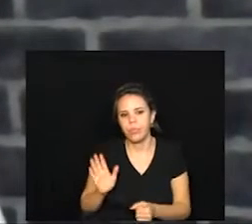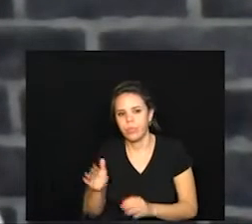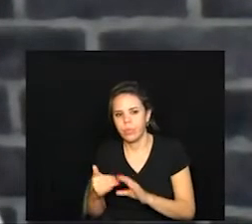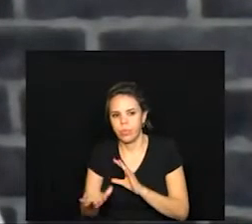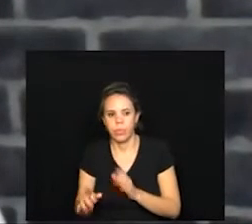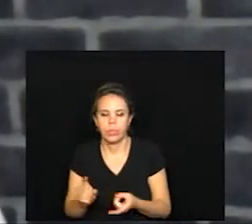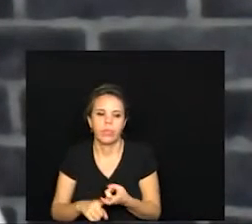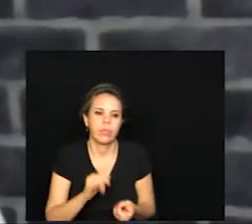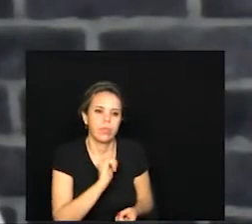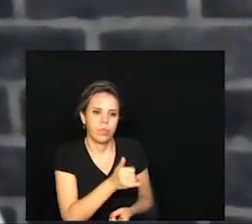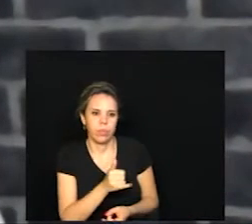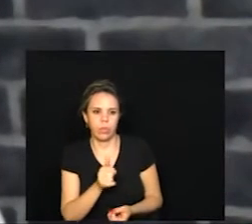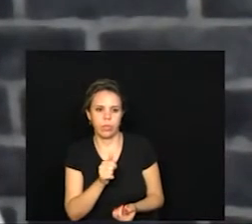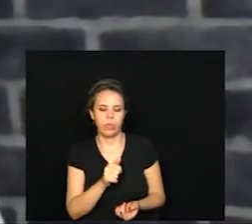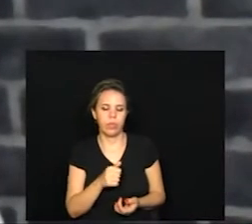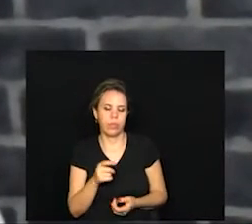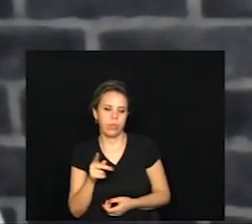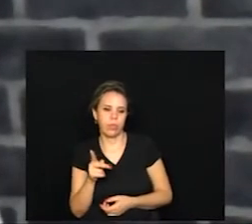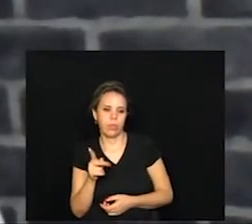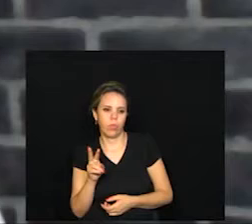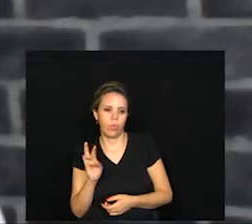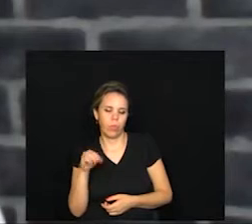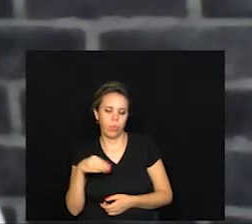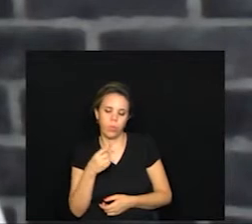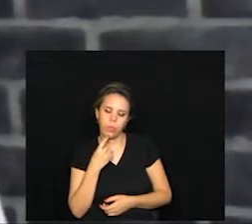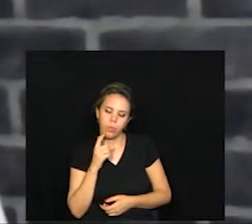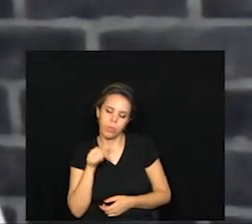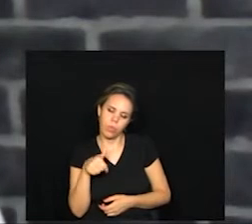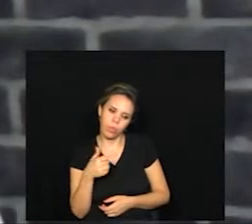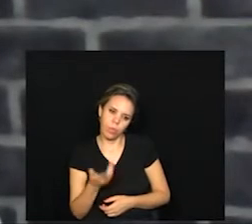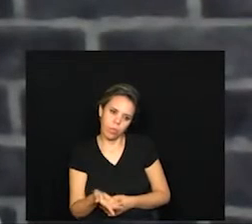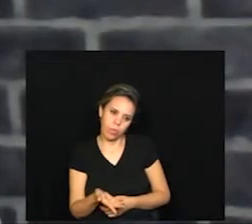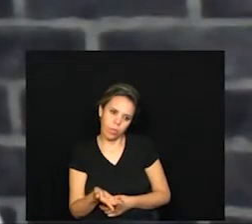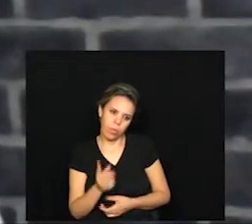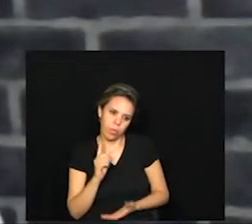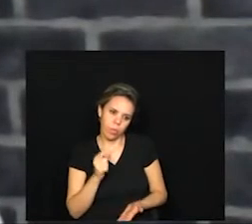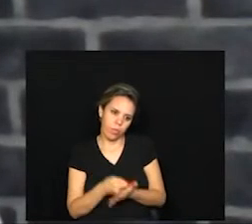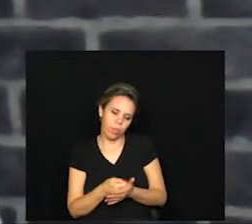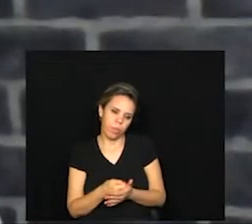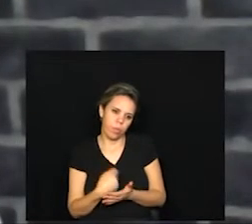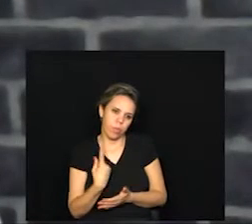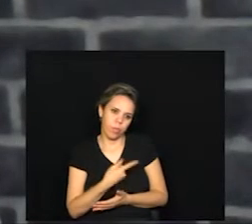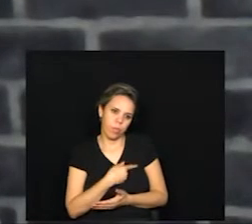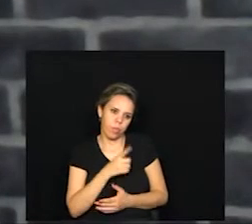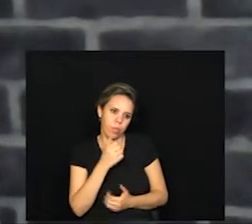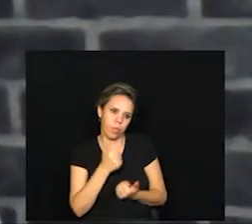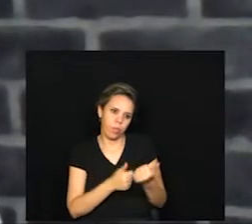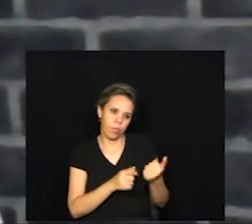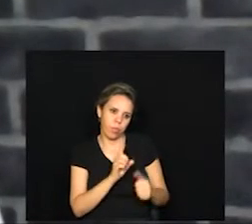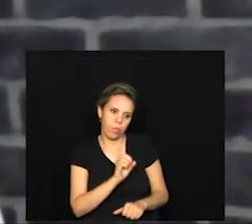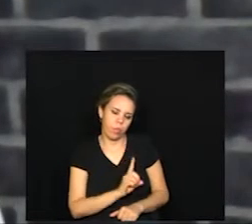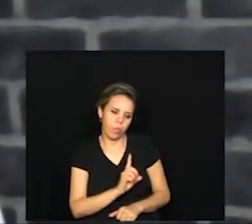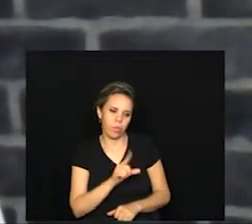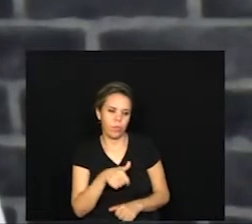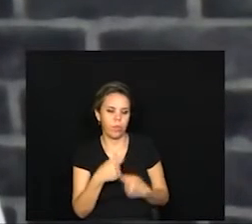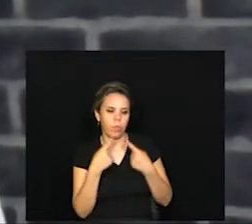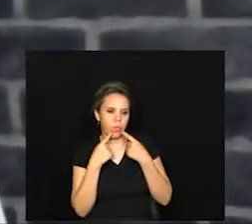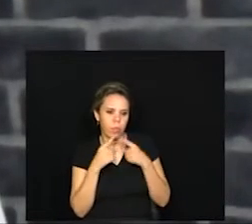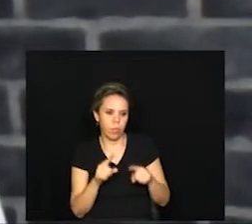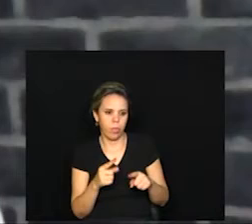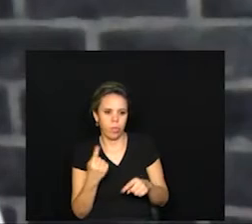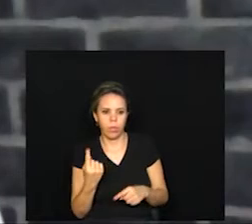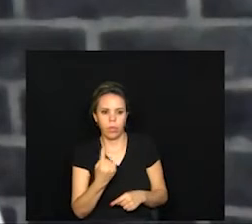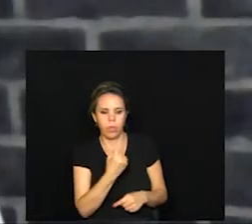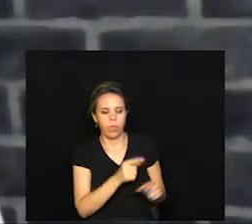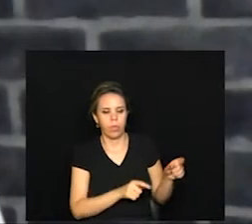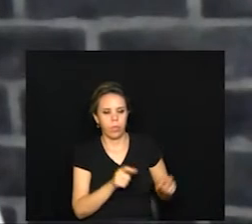ali a notificação do PROCON de Campinas. Posteriormente, isso vai para a decisão da nossa diretoria. Já a reclamação